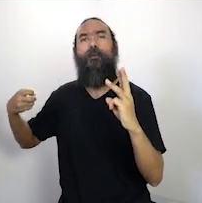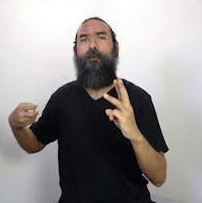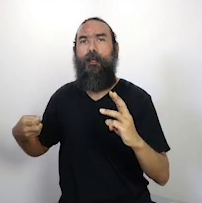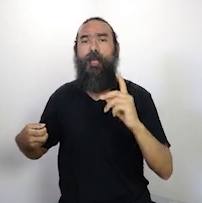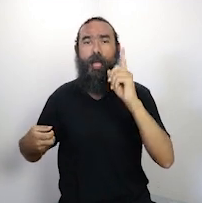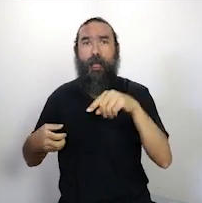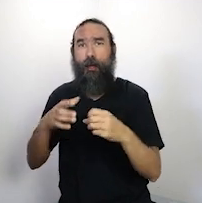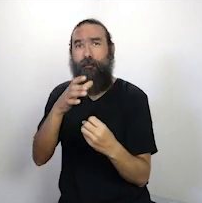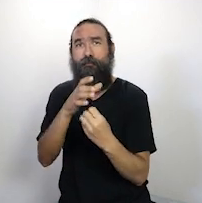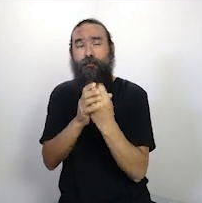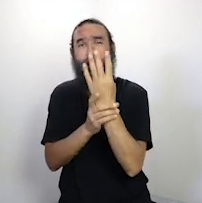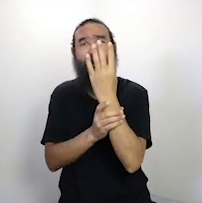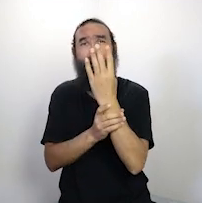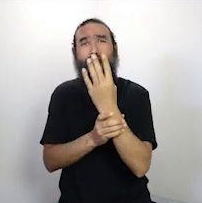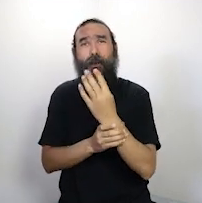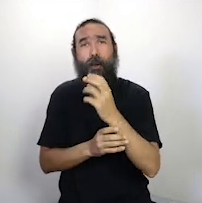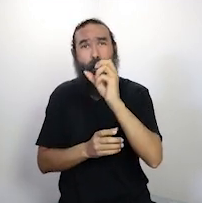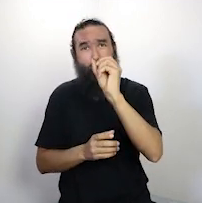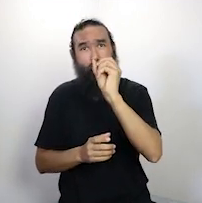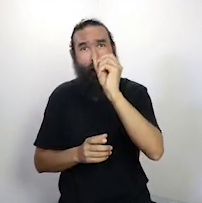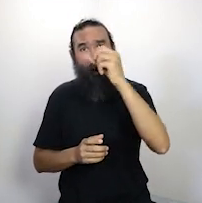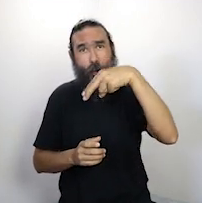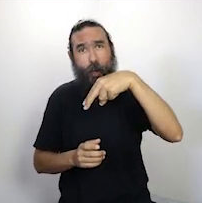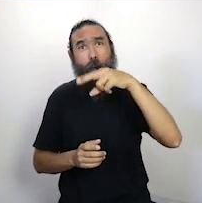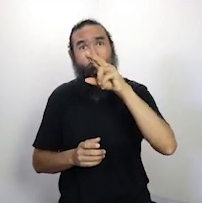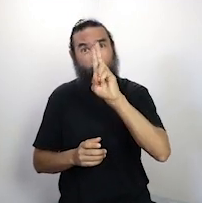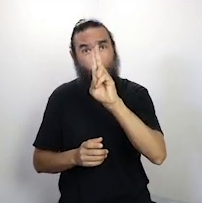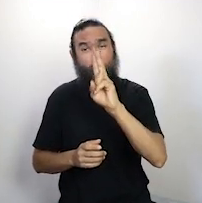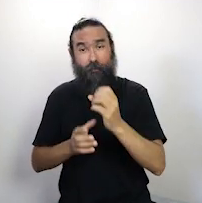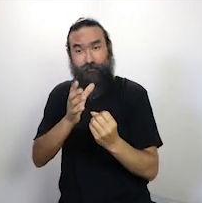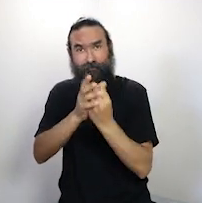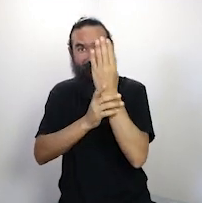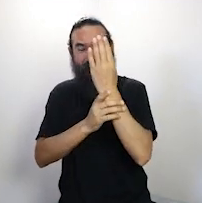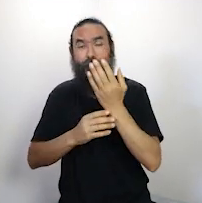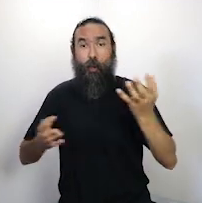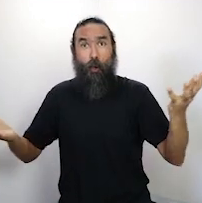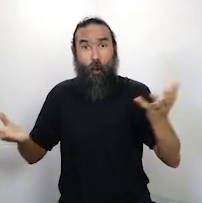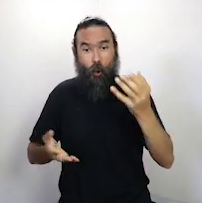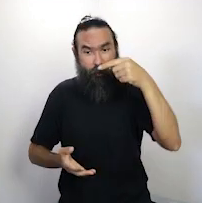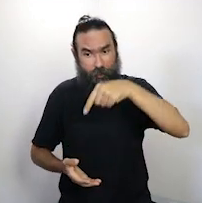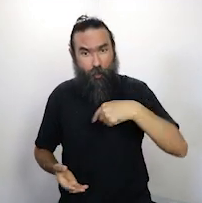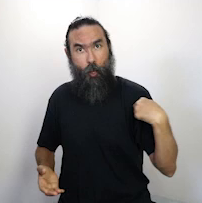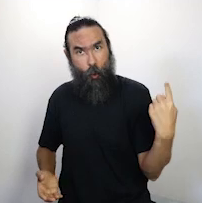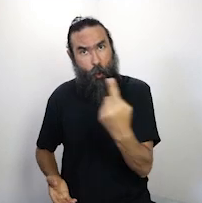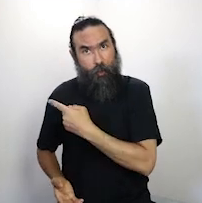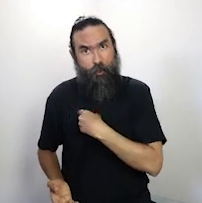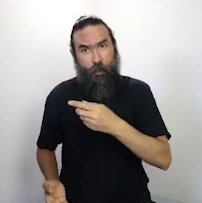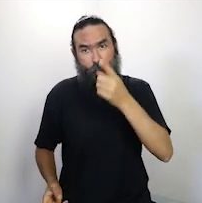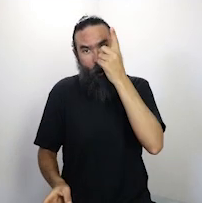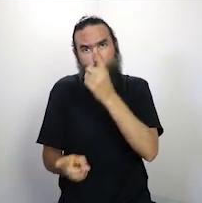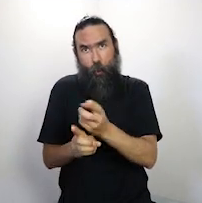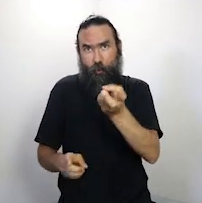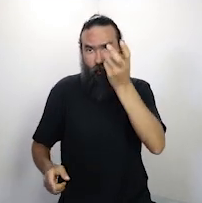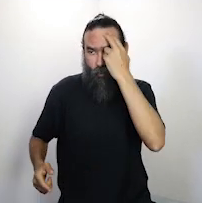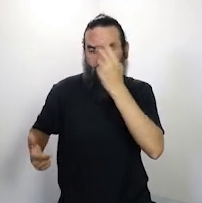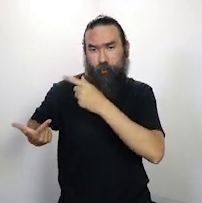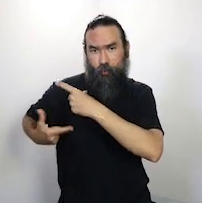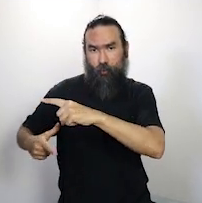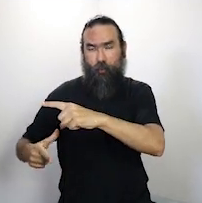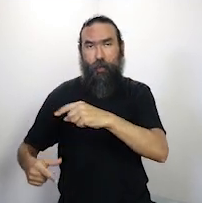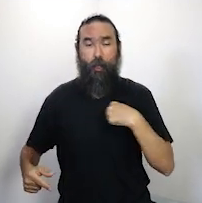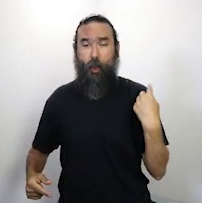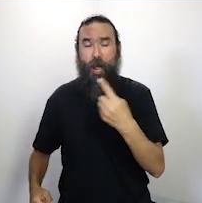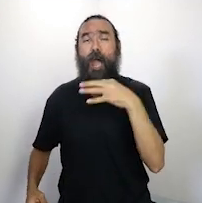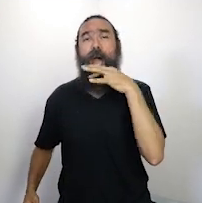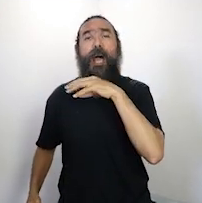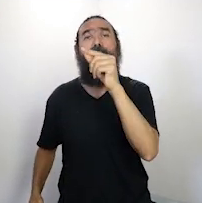ONU, mas a gente, aqui da Casa de Cultura Cavaleiro de Jorge, da Aldeia Multiétnica e do Encontro de Culturas, a gente acredita que todos os dias é